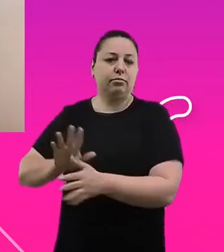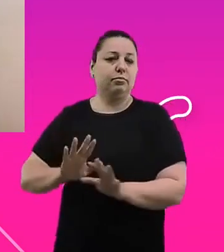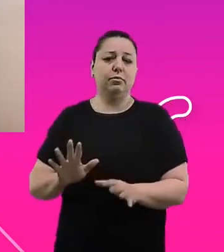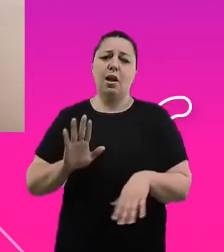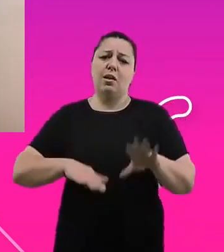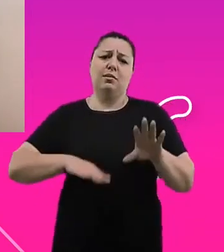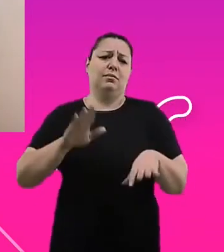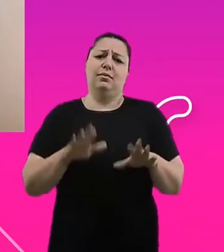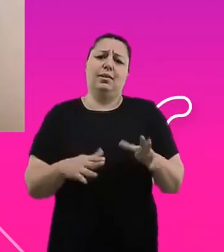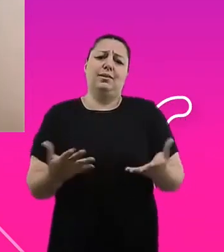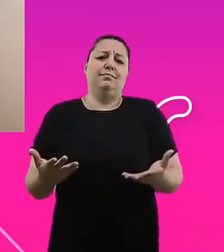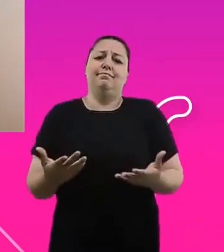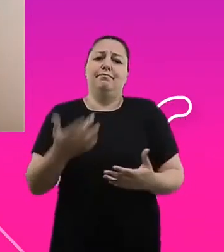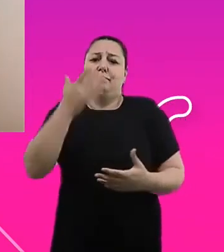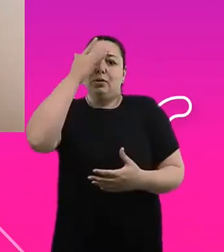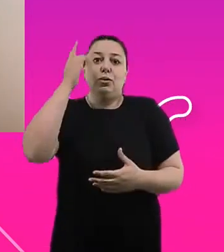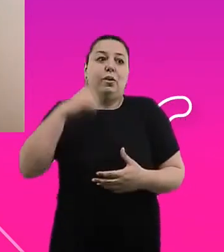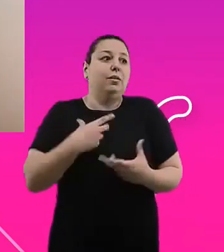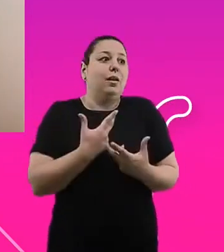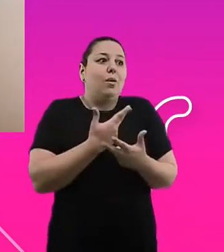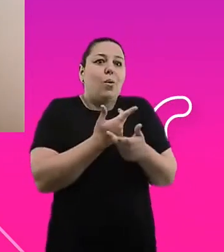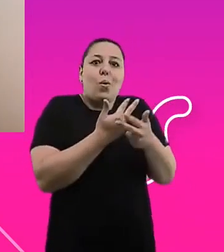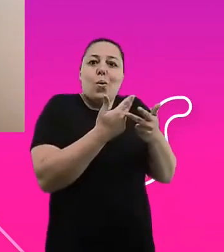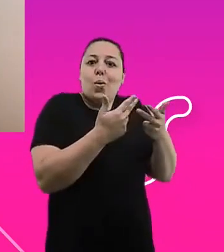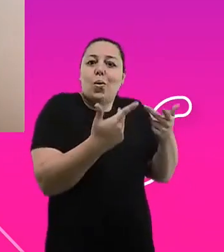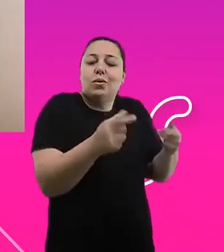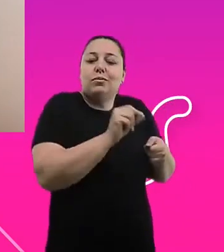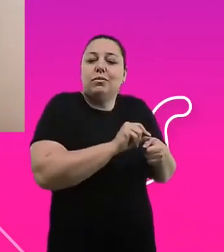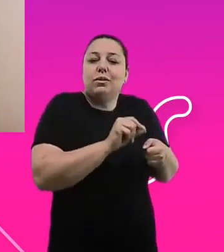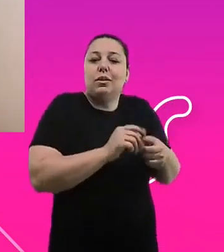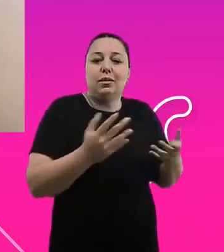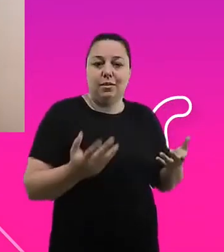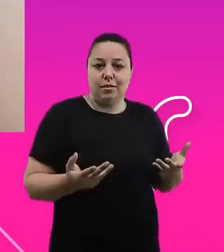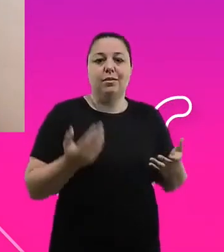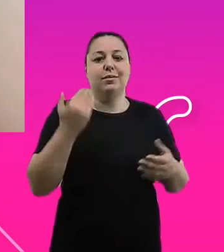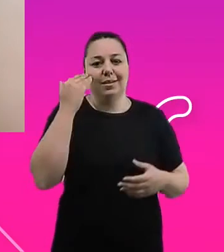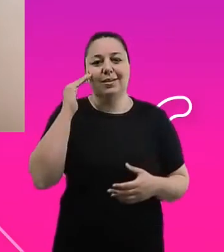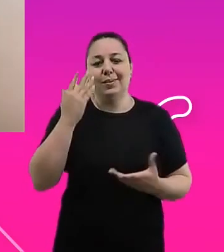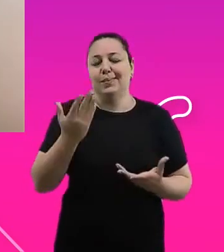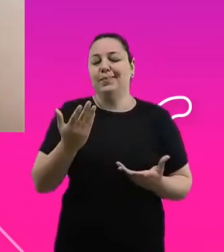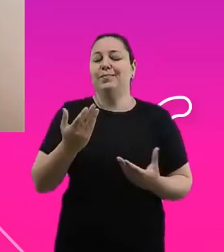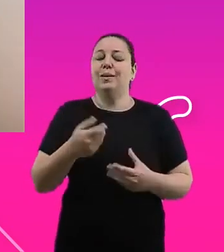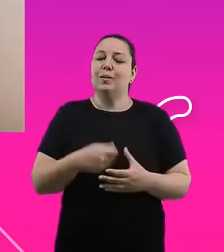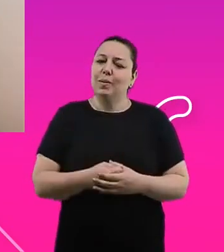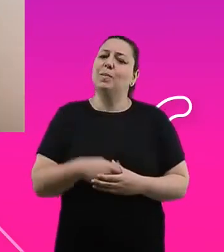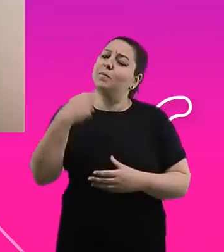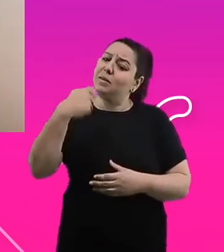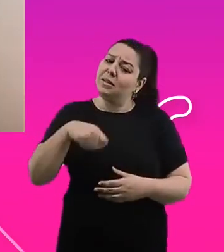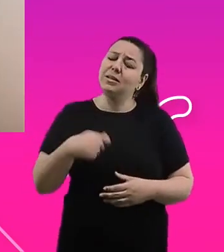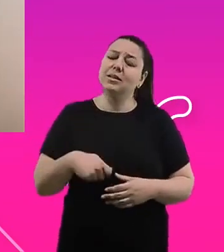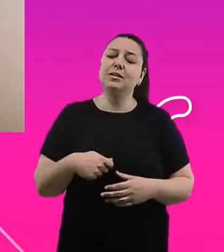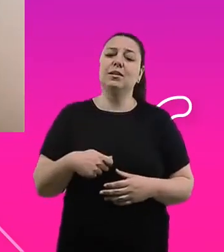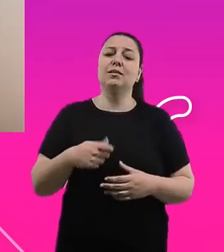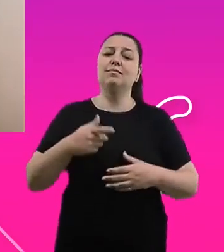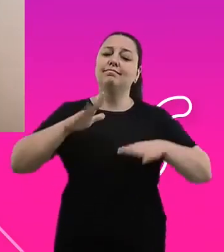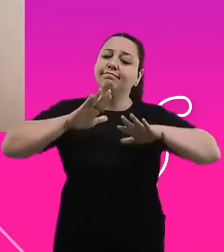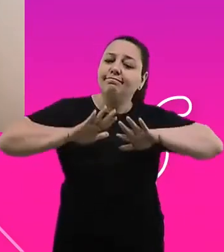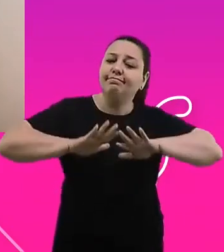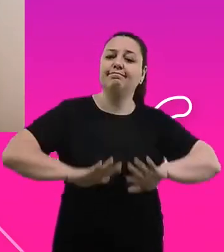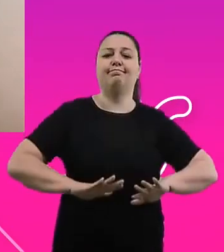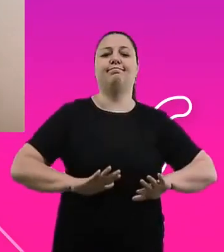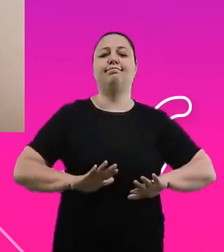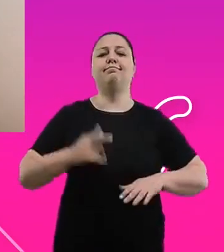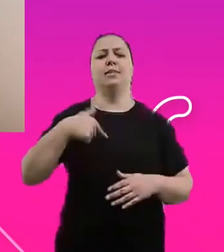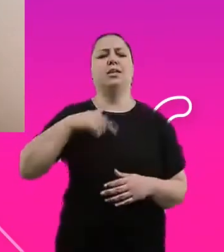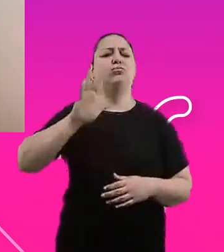fazendo várias coisas e você não leva isso em consideração. Você só leva o que você precisa daquela resposta. E eu já falei num painel que eu fiz com a Suno no